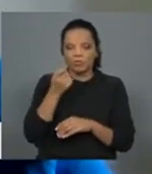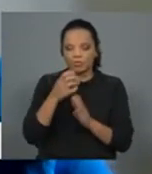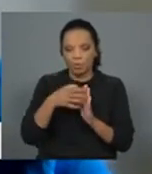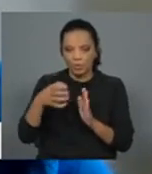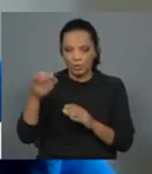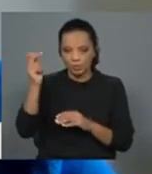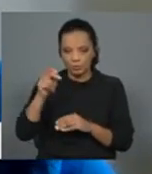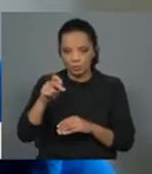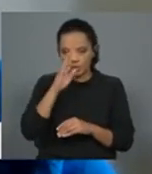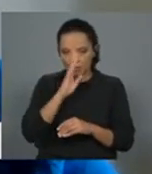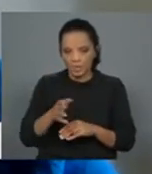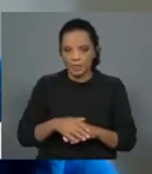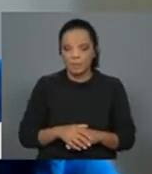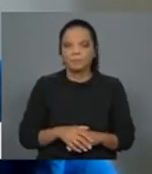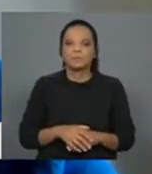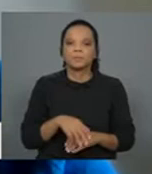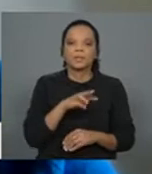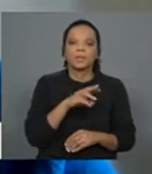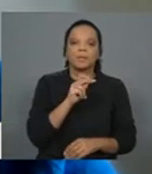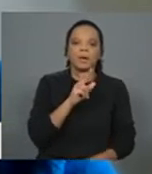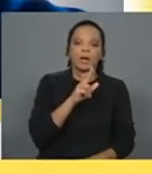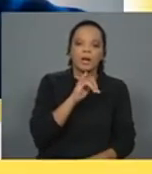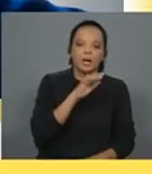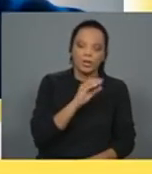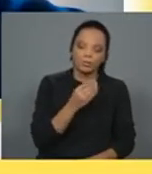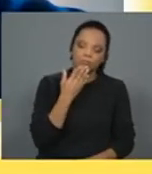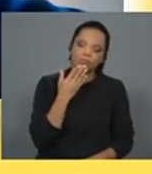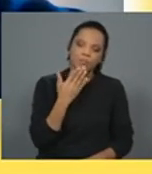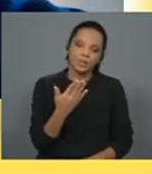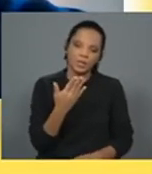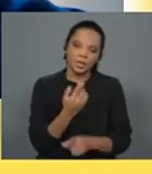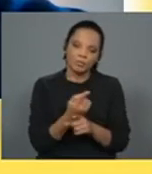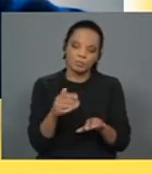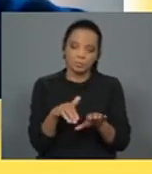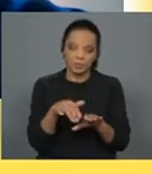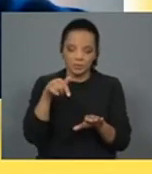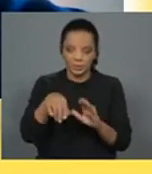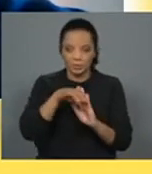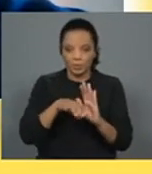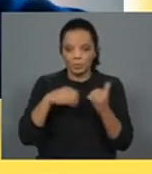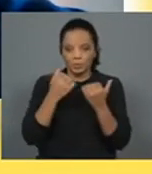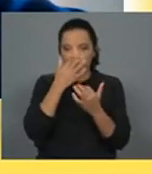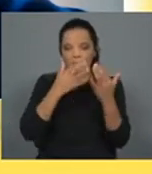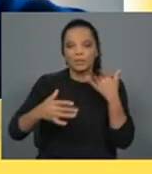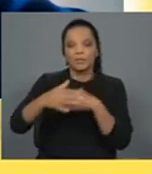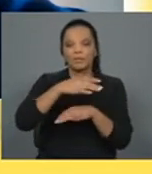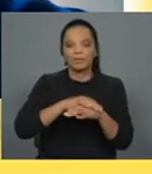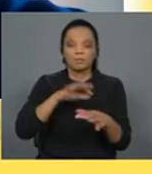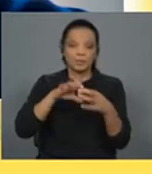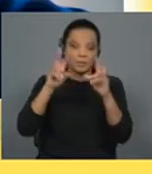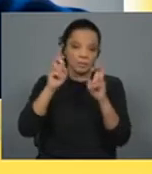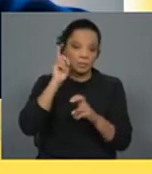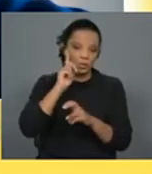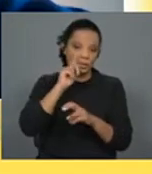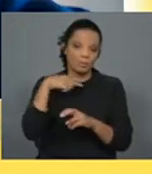aplicar. Mário Lopes, muito obrigado pela sua participação aqui no Sociedade Civil sobre um tema tão importante